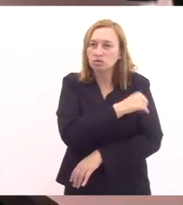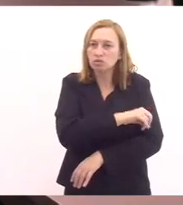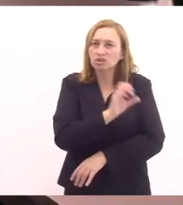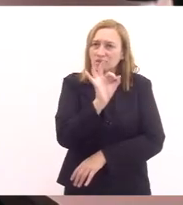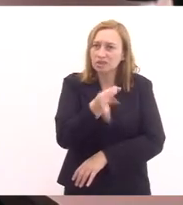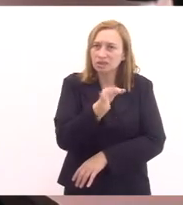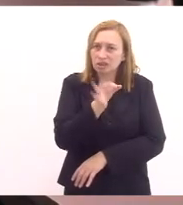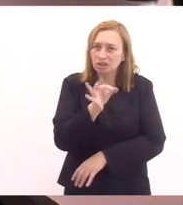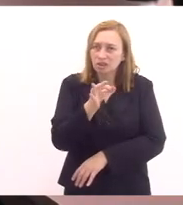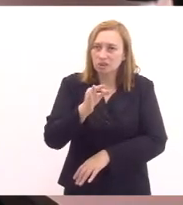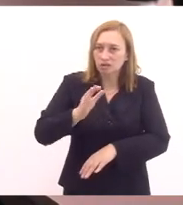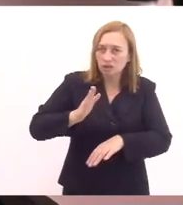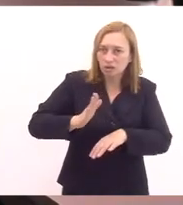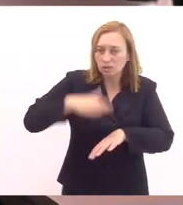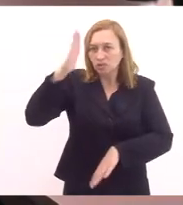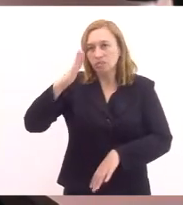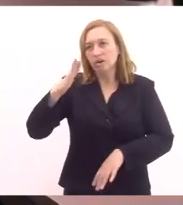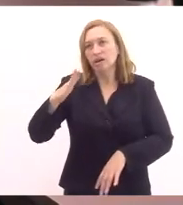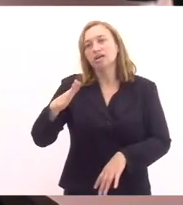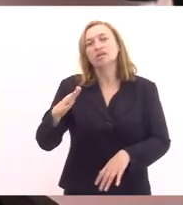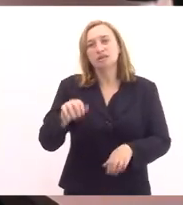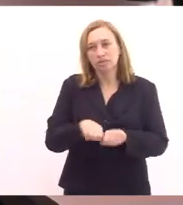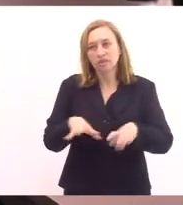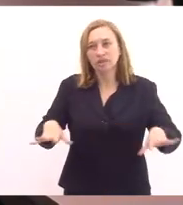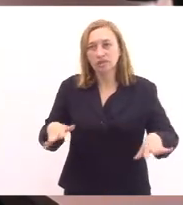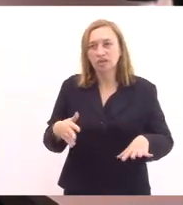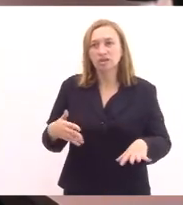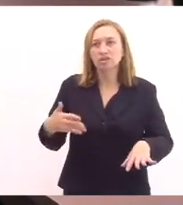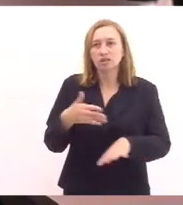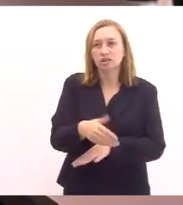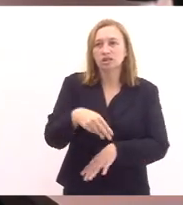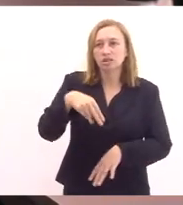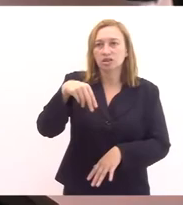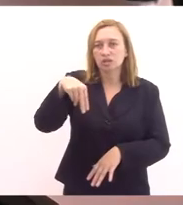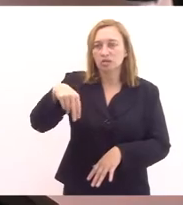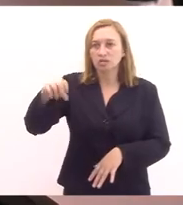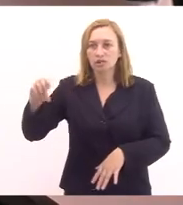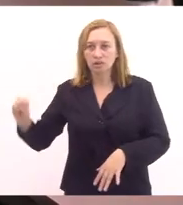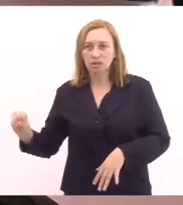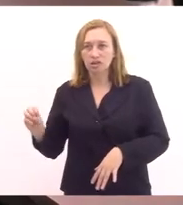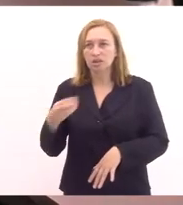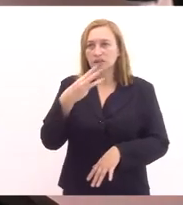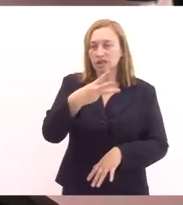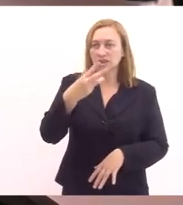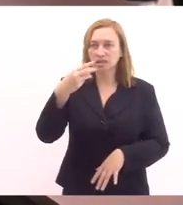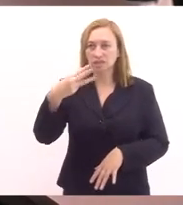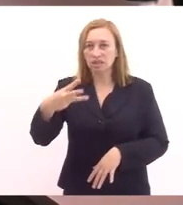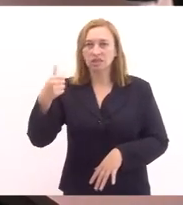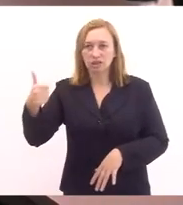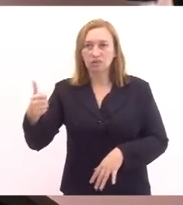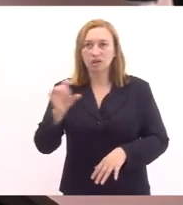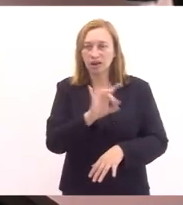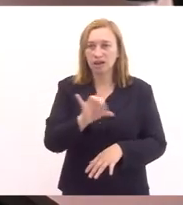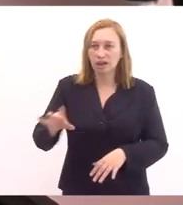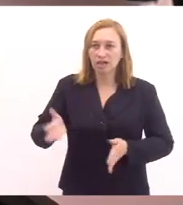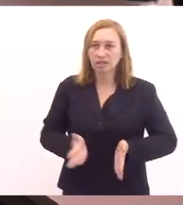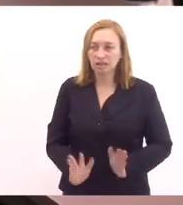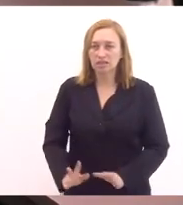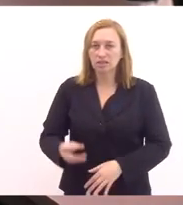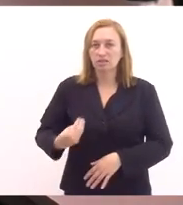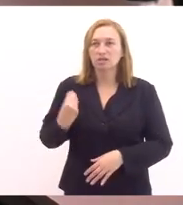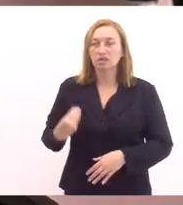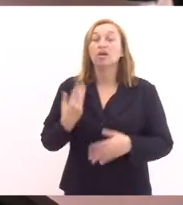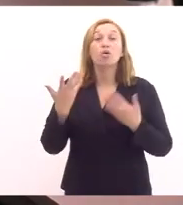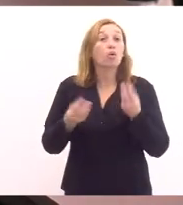Janeiro e com certeza a gente disparou na pandemia que a gente chega na zona oeste chegar lá 331 a cada 100 mil nascidos vivos